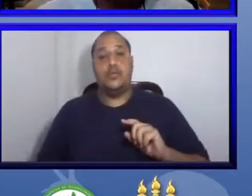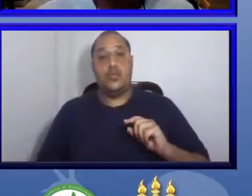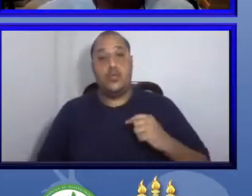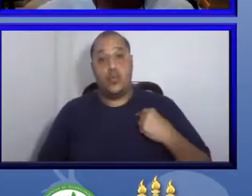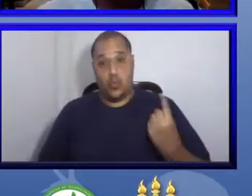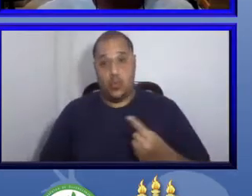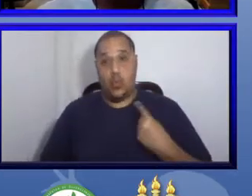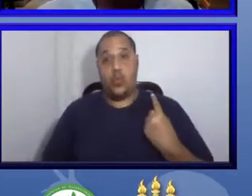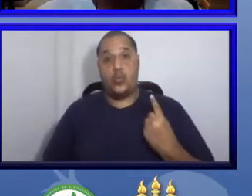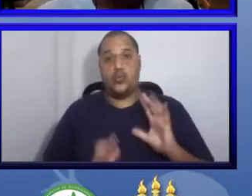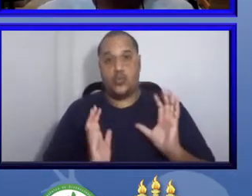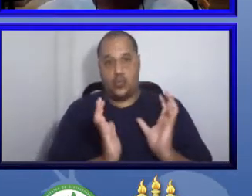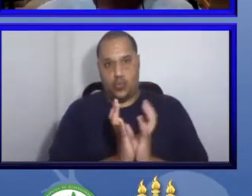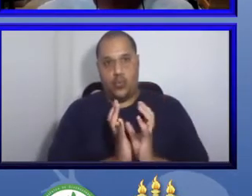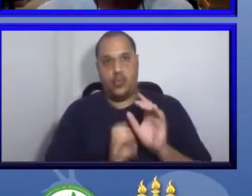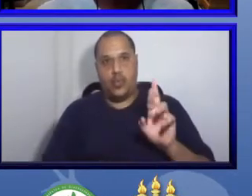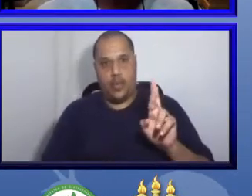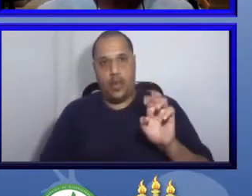Próximo.